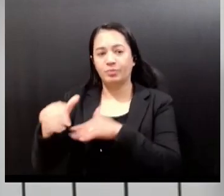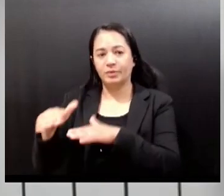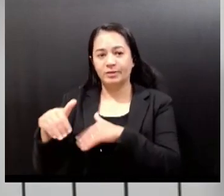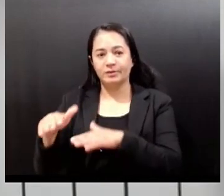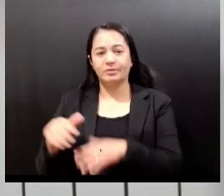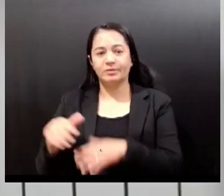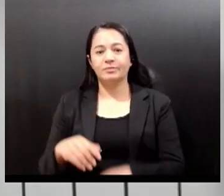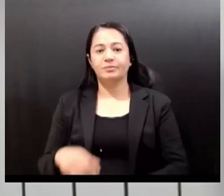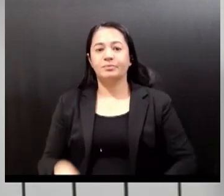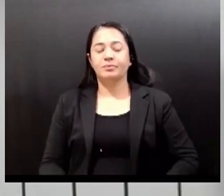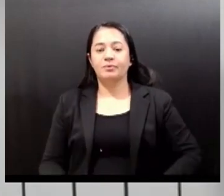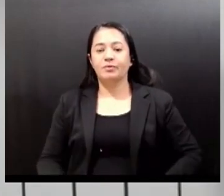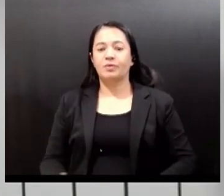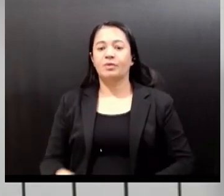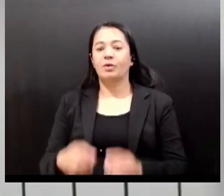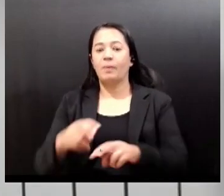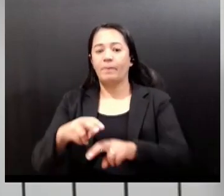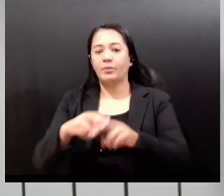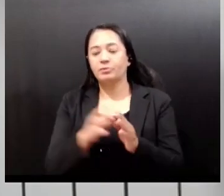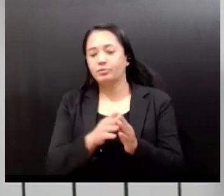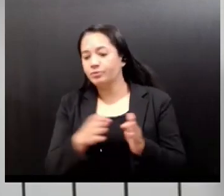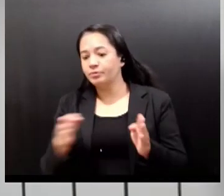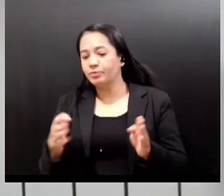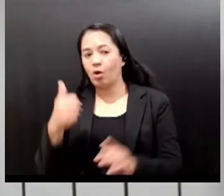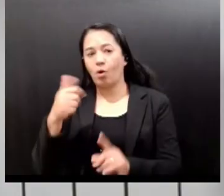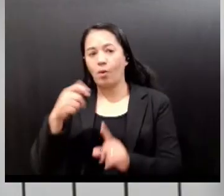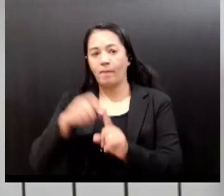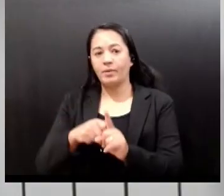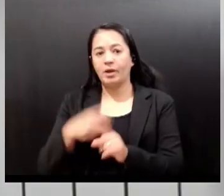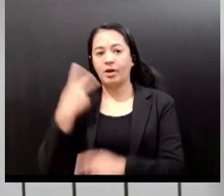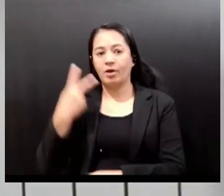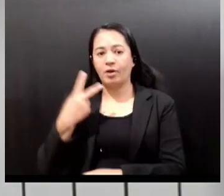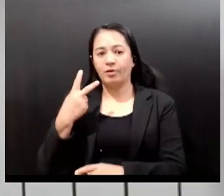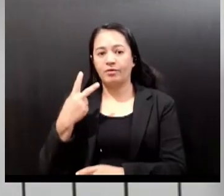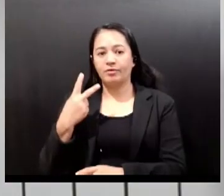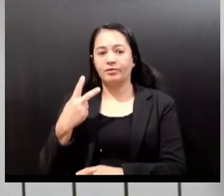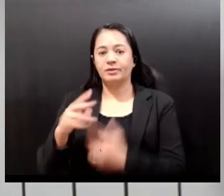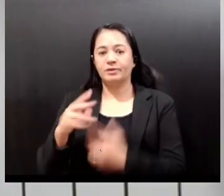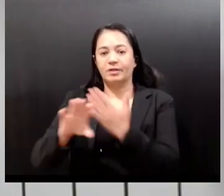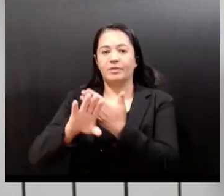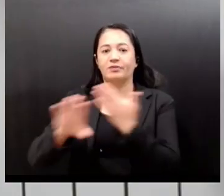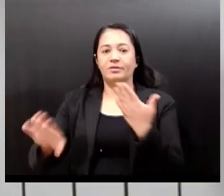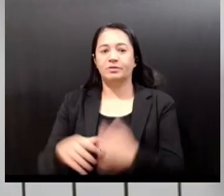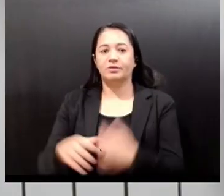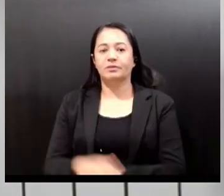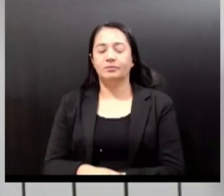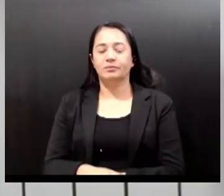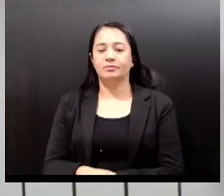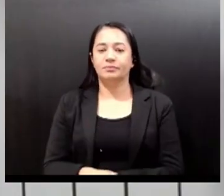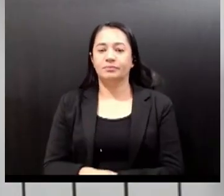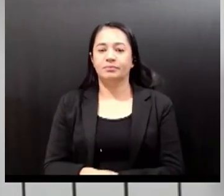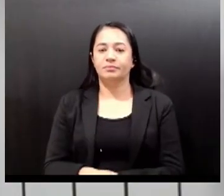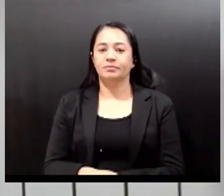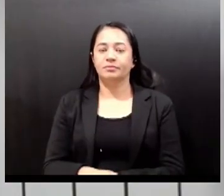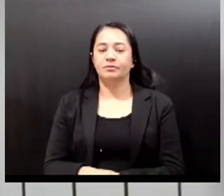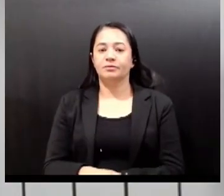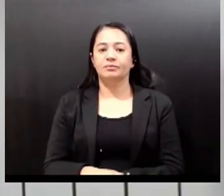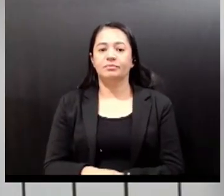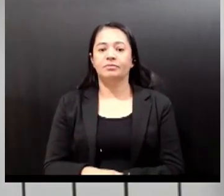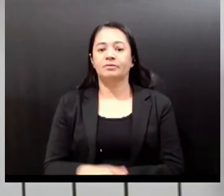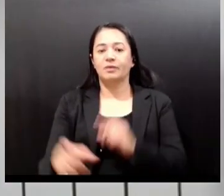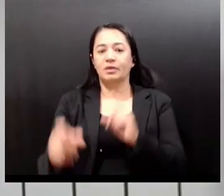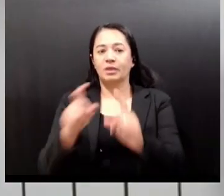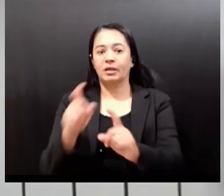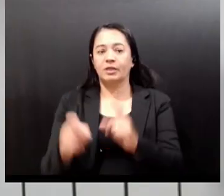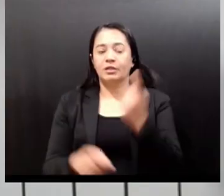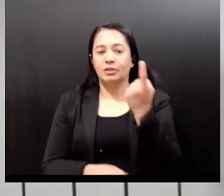neste período de um mês, a vereadora estará de licença. E olha só, na sexta reunião da Comissão Permanente de